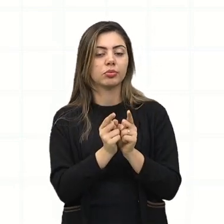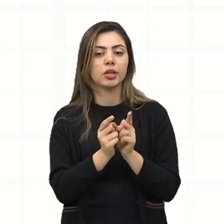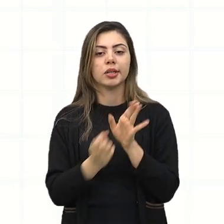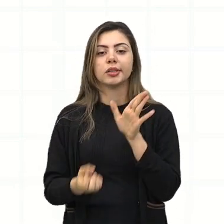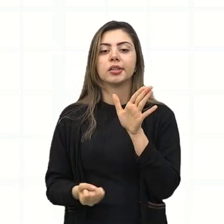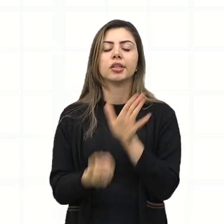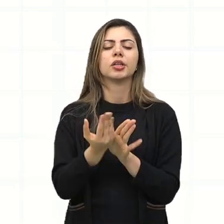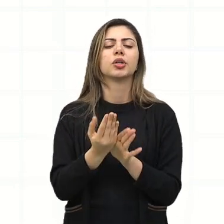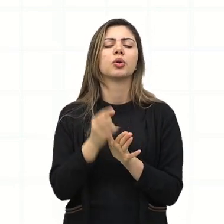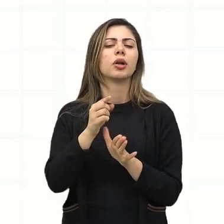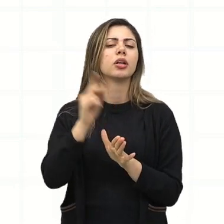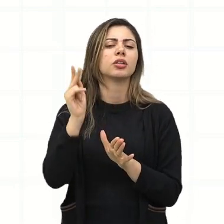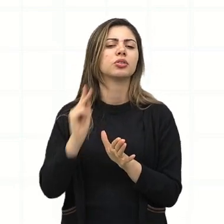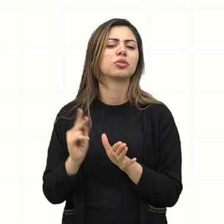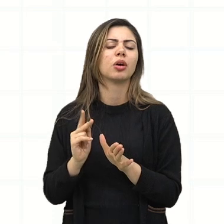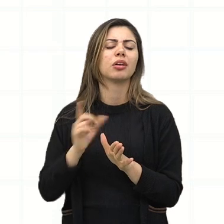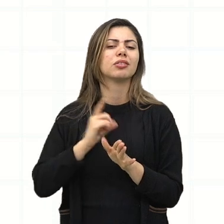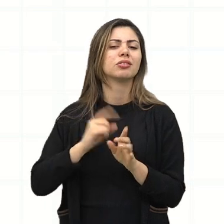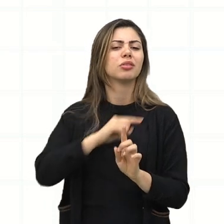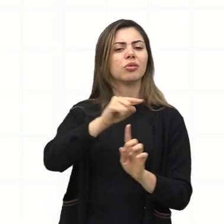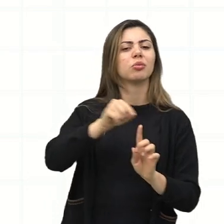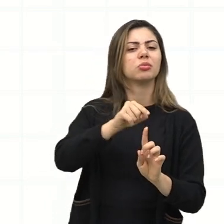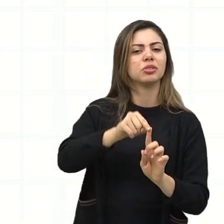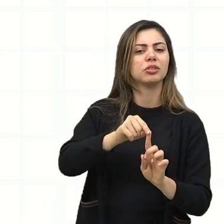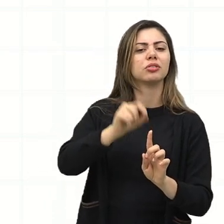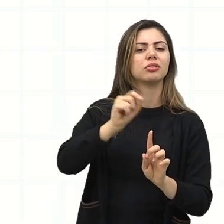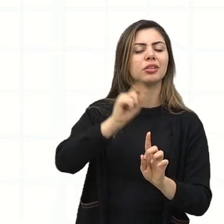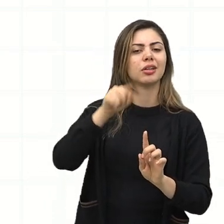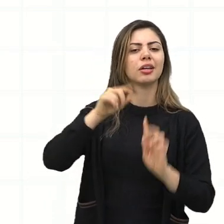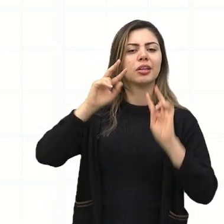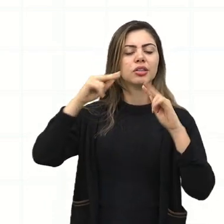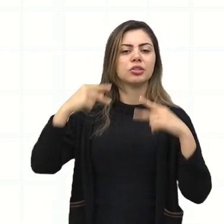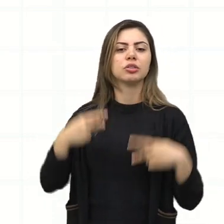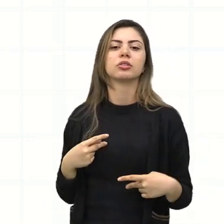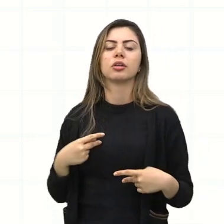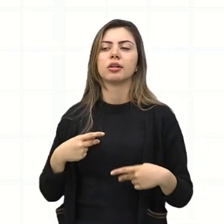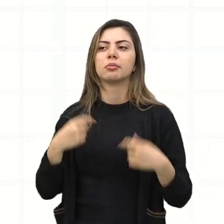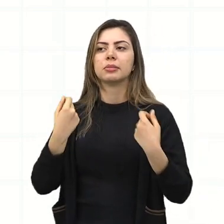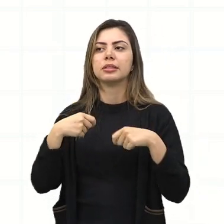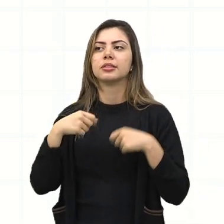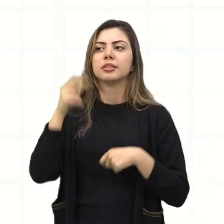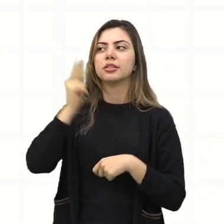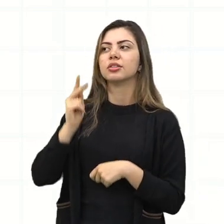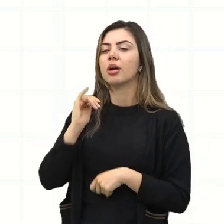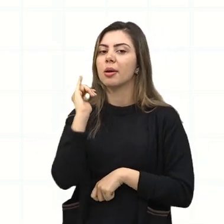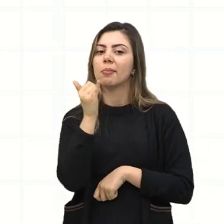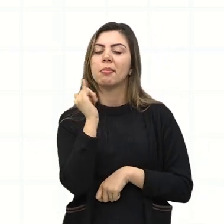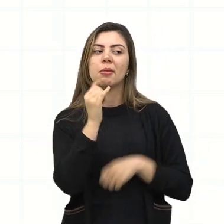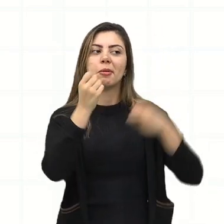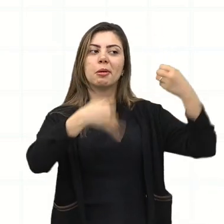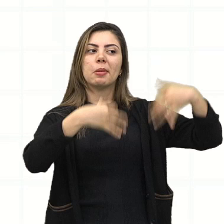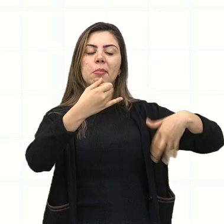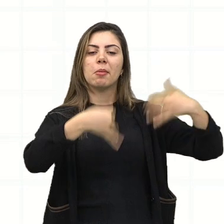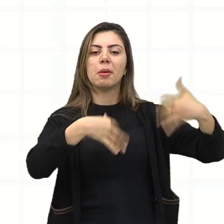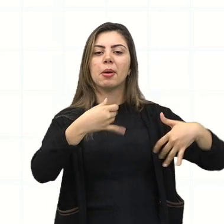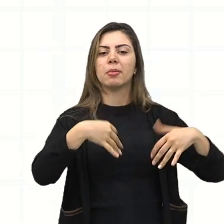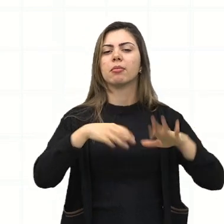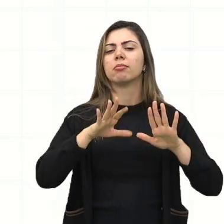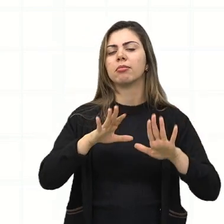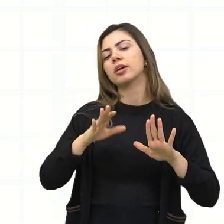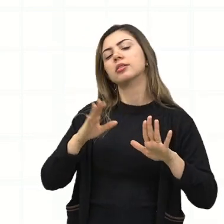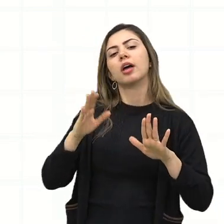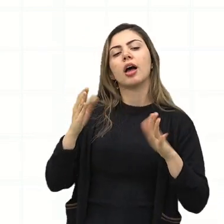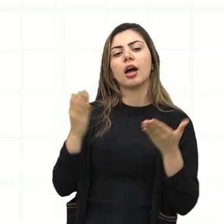na necessidade humana de contar e ouvir histórias. Então, vamos entender